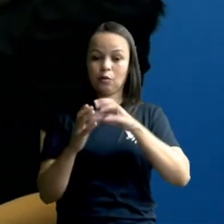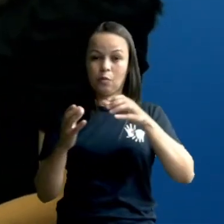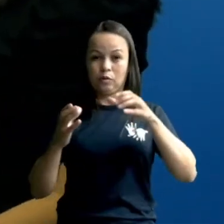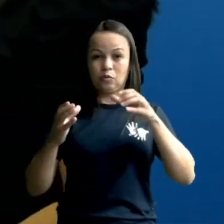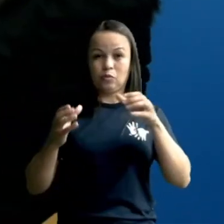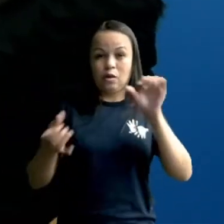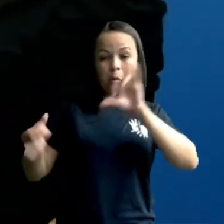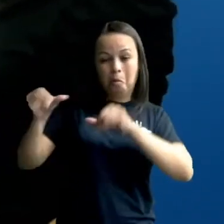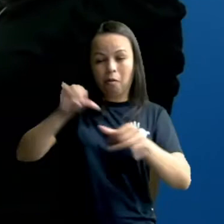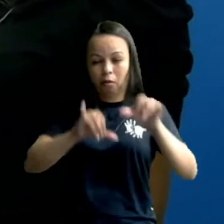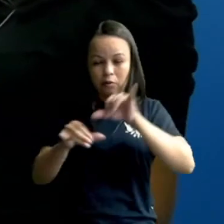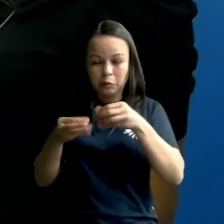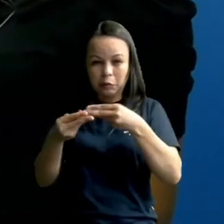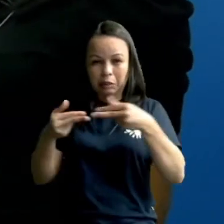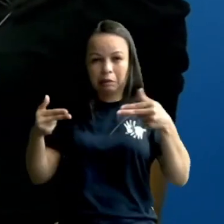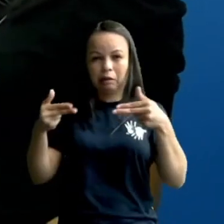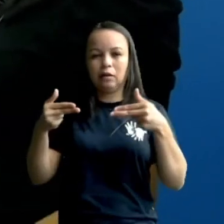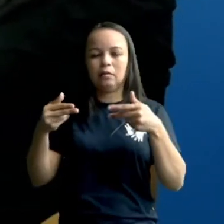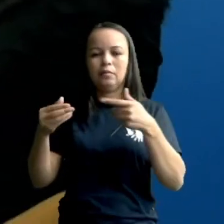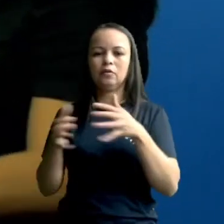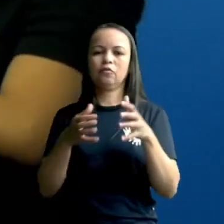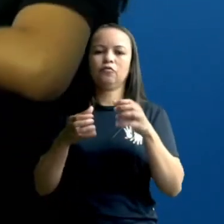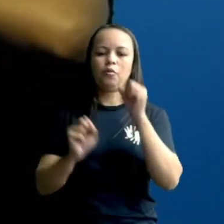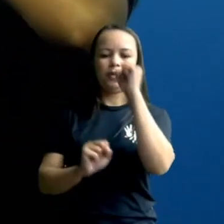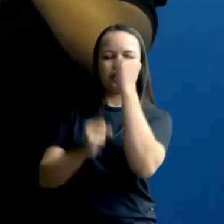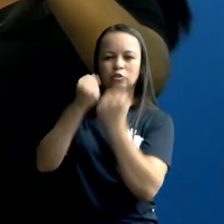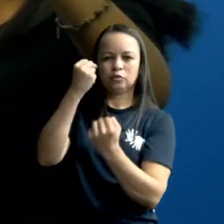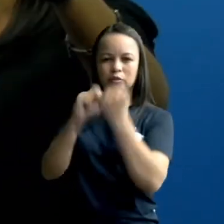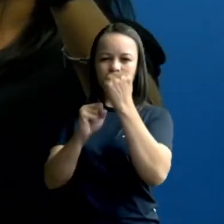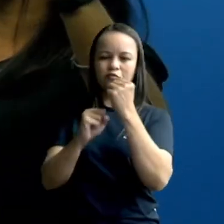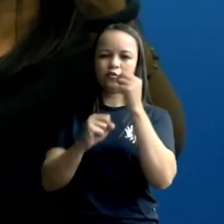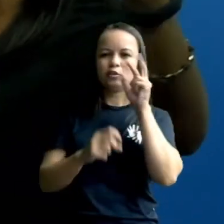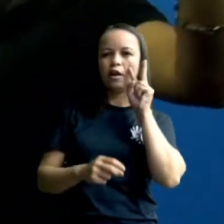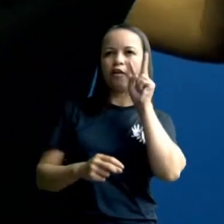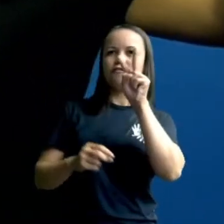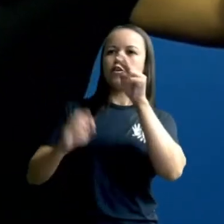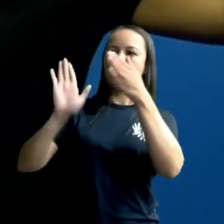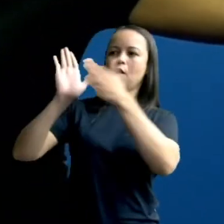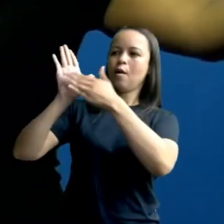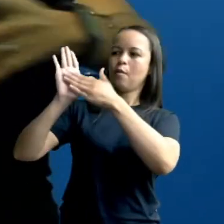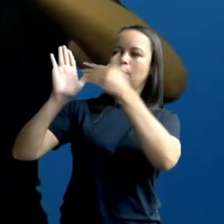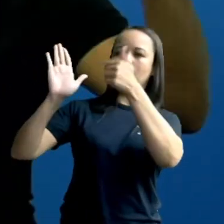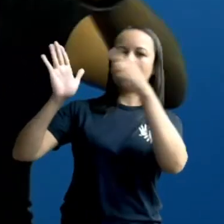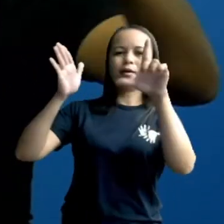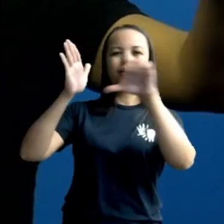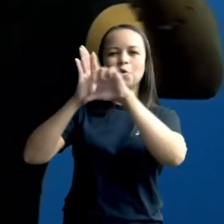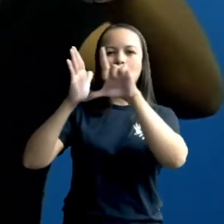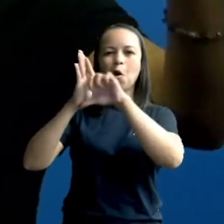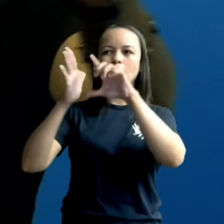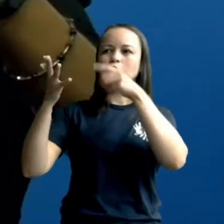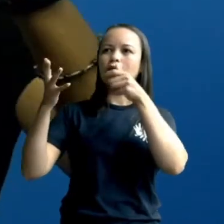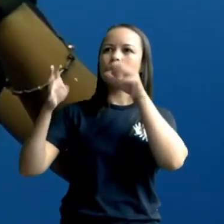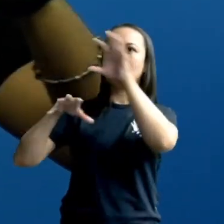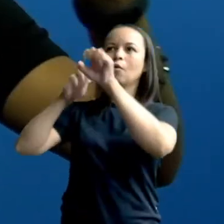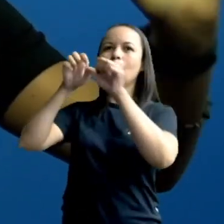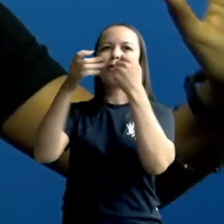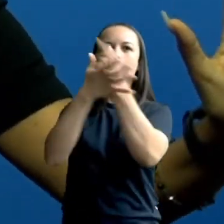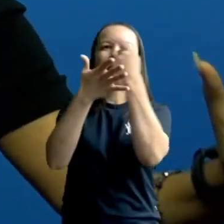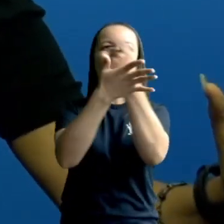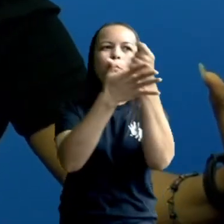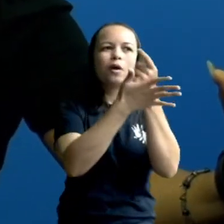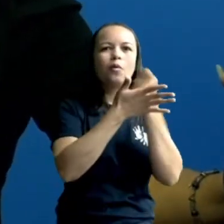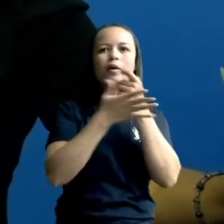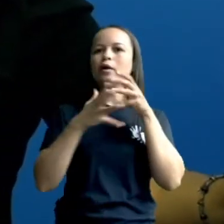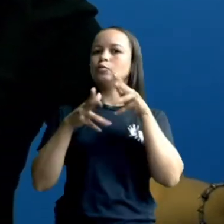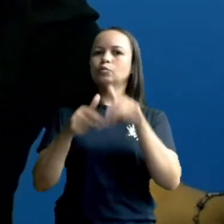produto químico. Foi para a distribuição, você se encantou com as propagandas da loja e quero levar tudo, quero levar tudo. Tá